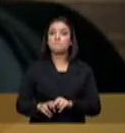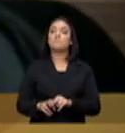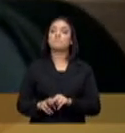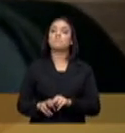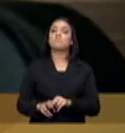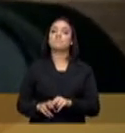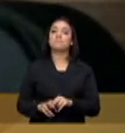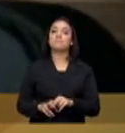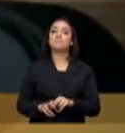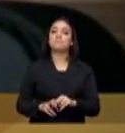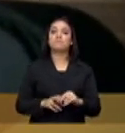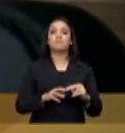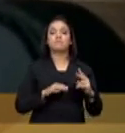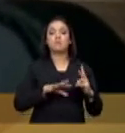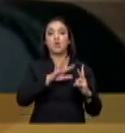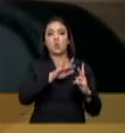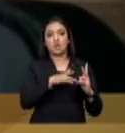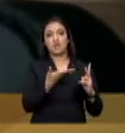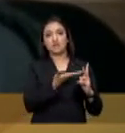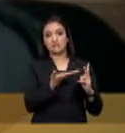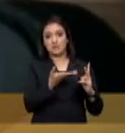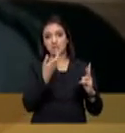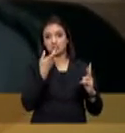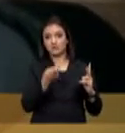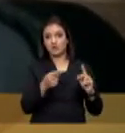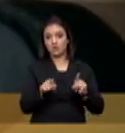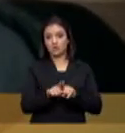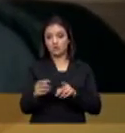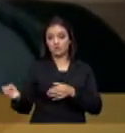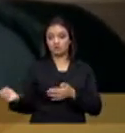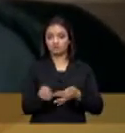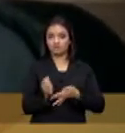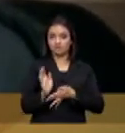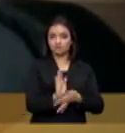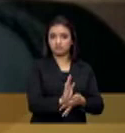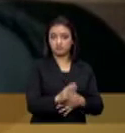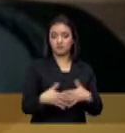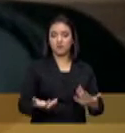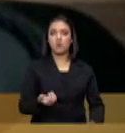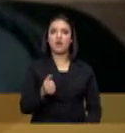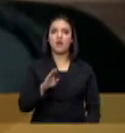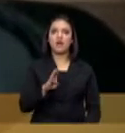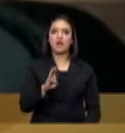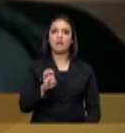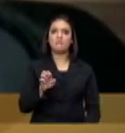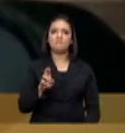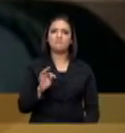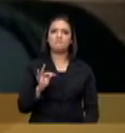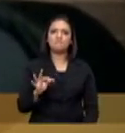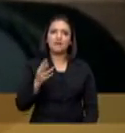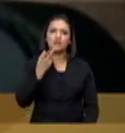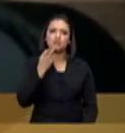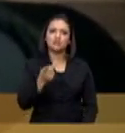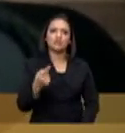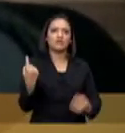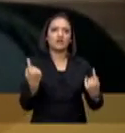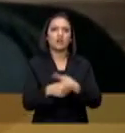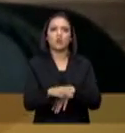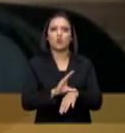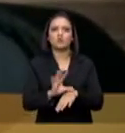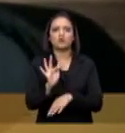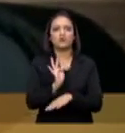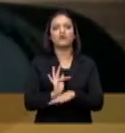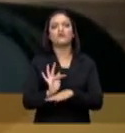curiae. A ABERT suscita inconstitucionalidades formais decorrentes